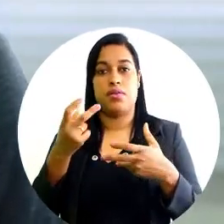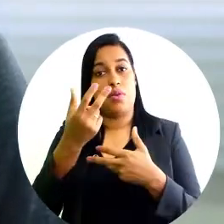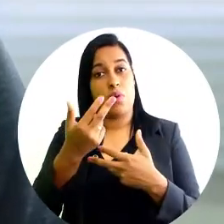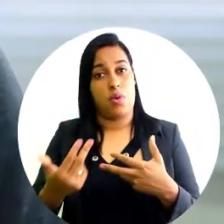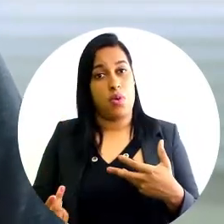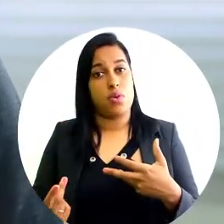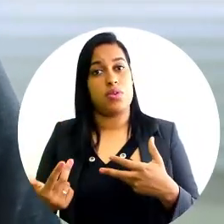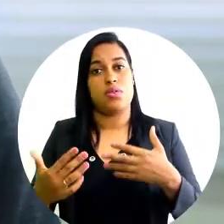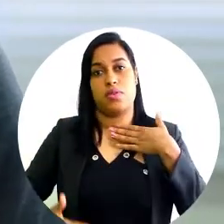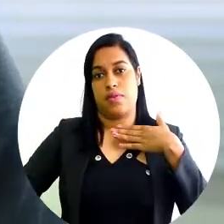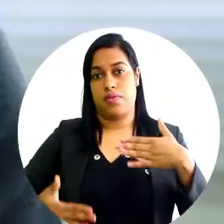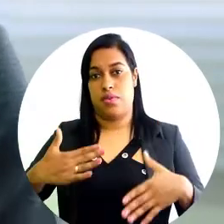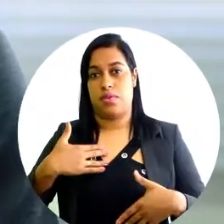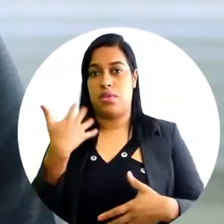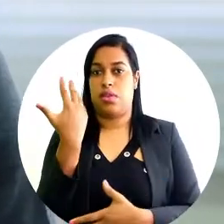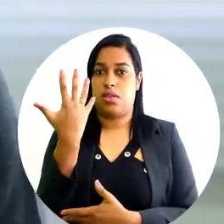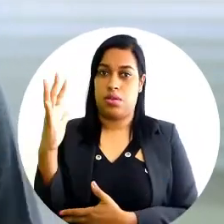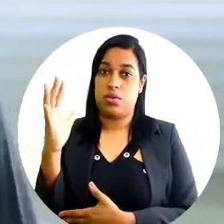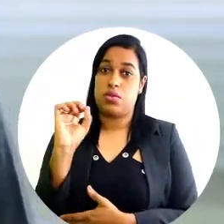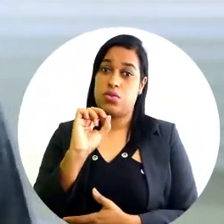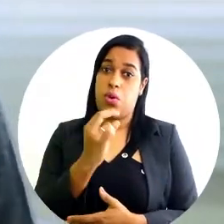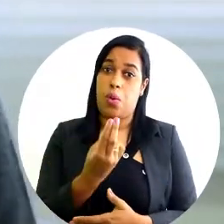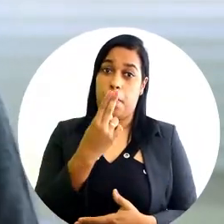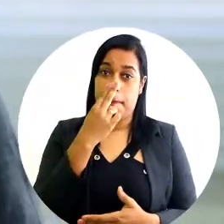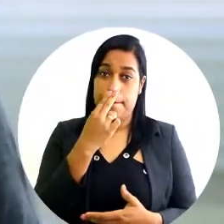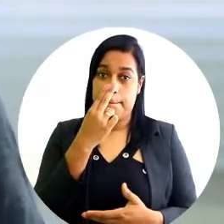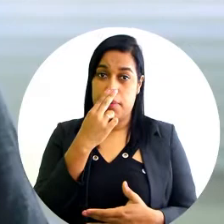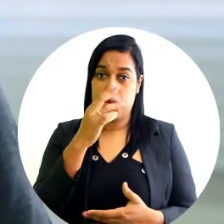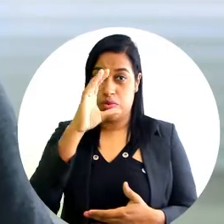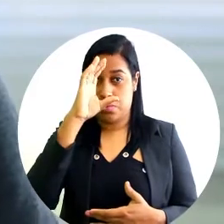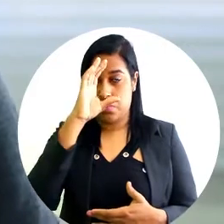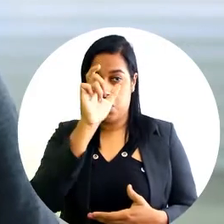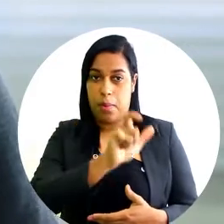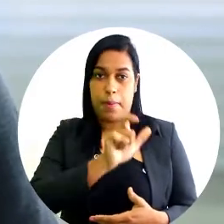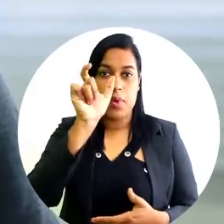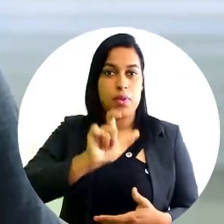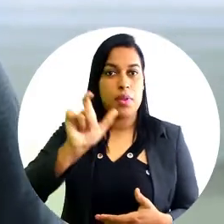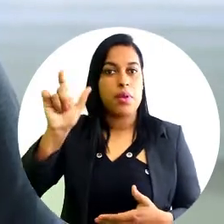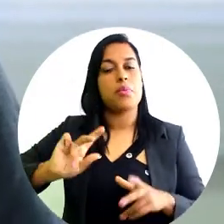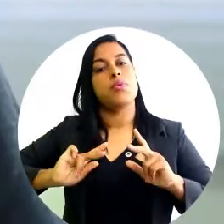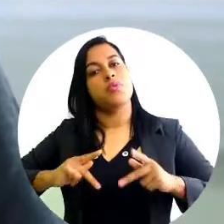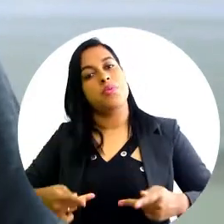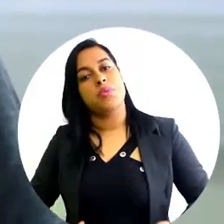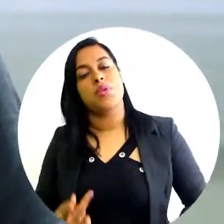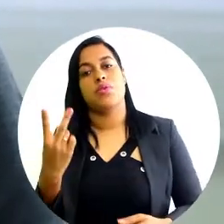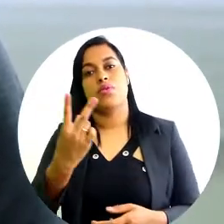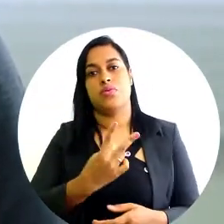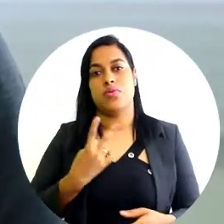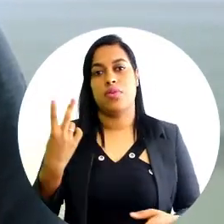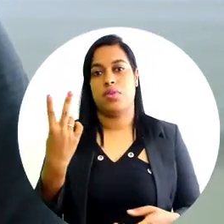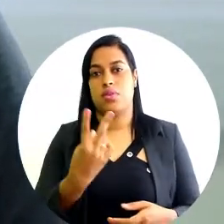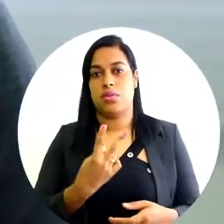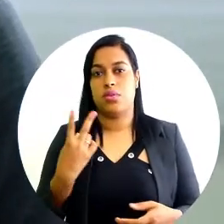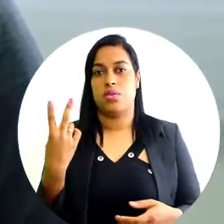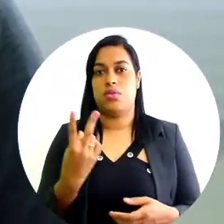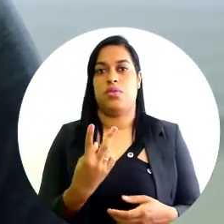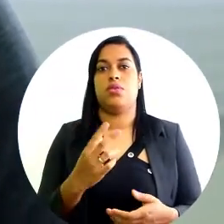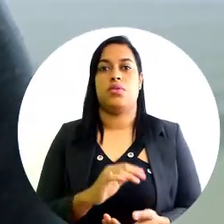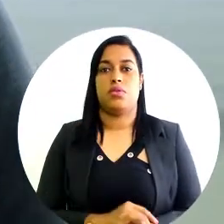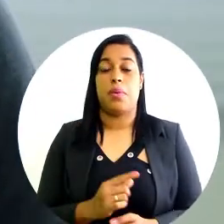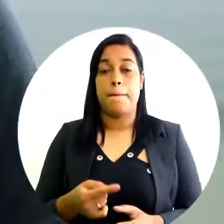observar, sejam coisas físicas da natureza ou mesmo comportamentos humanos, os valores